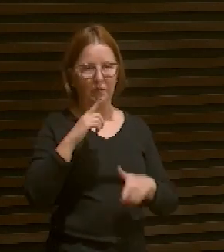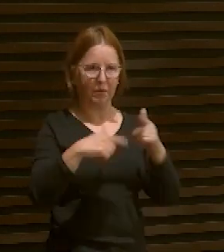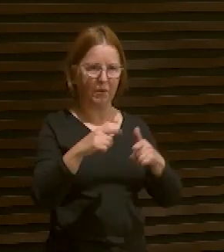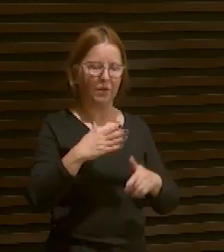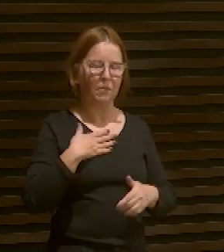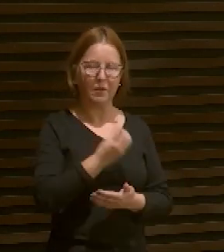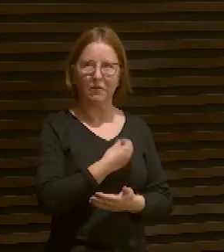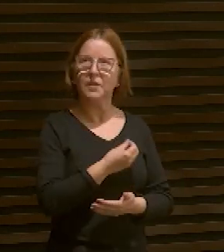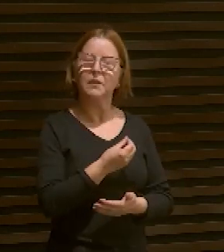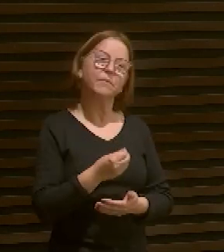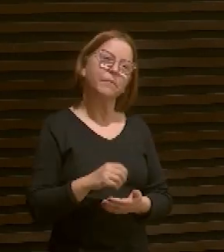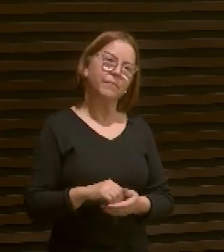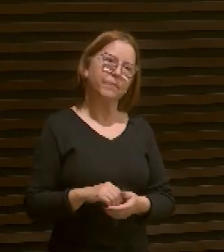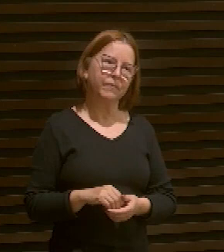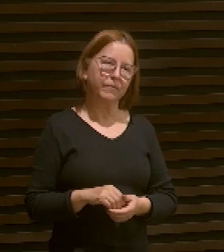minha vida.